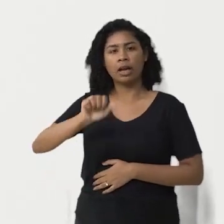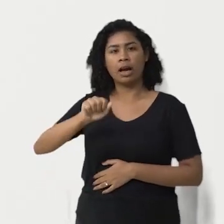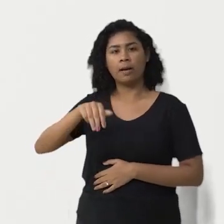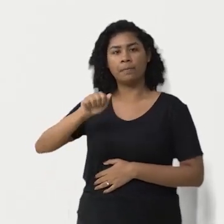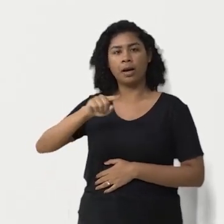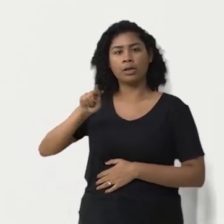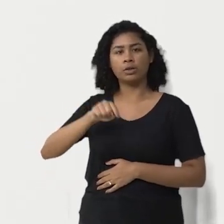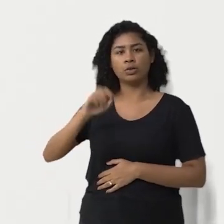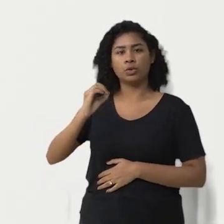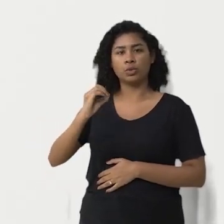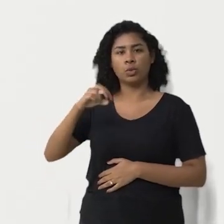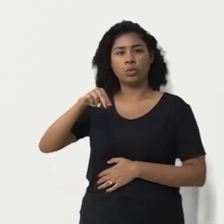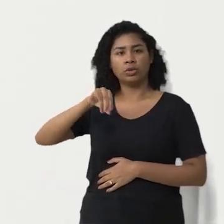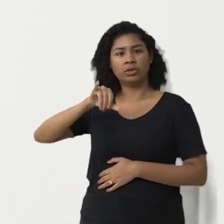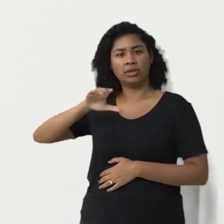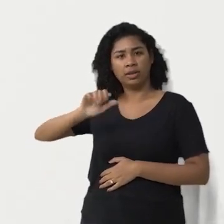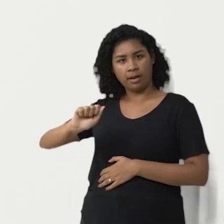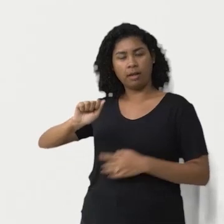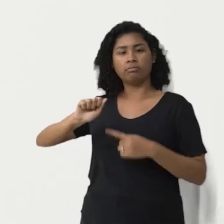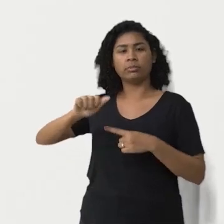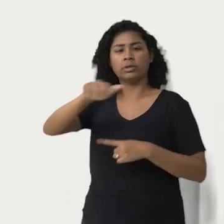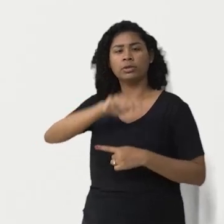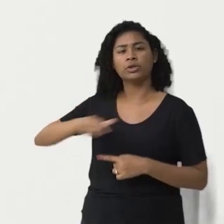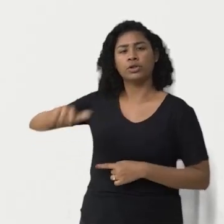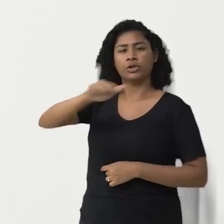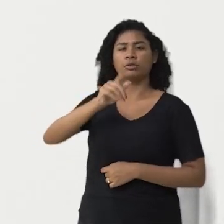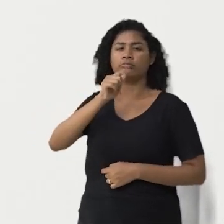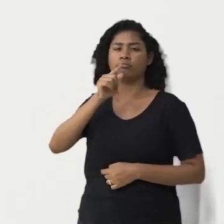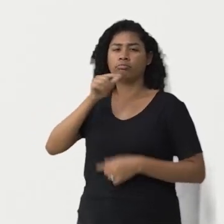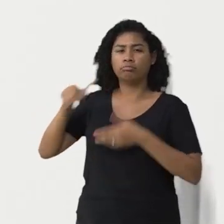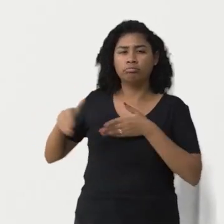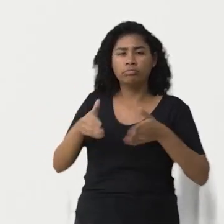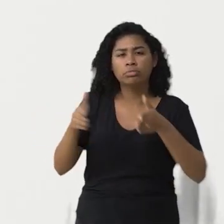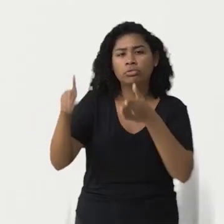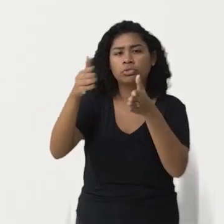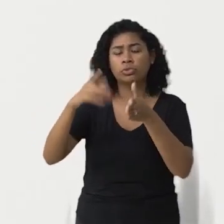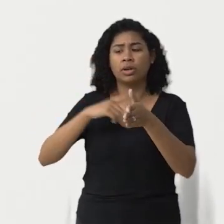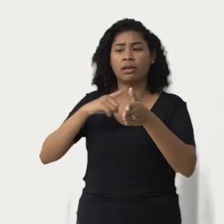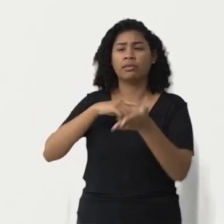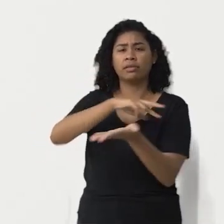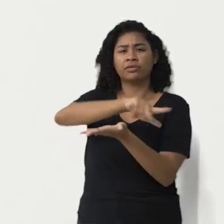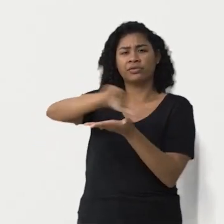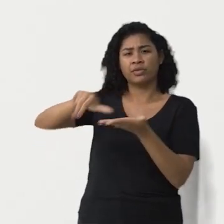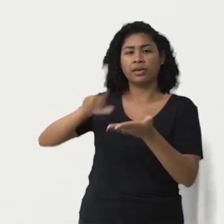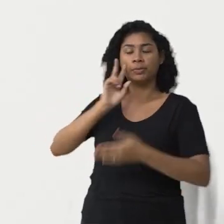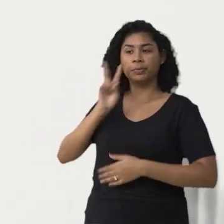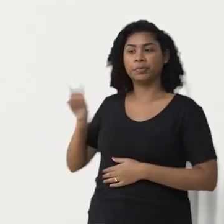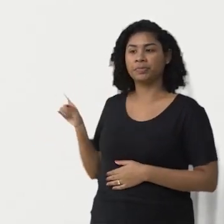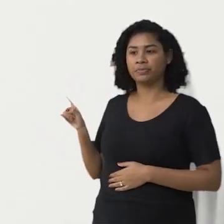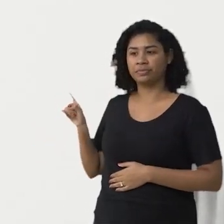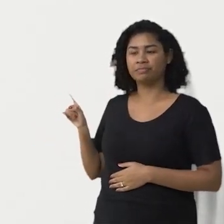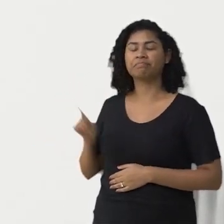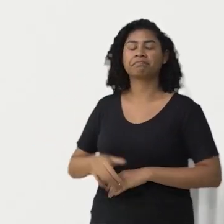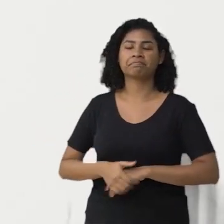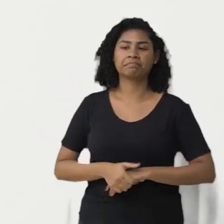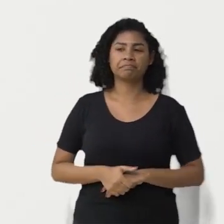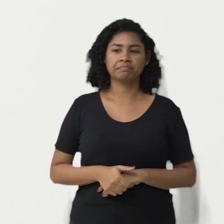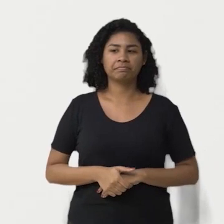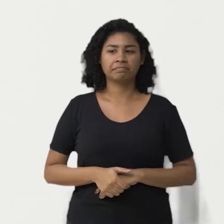né, essa parte aí das regiões hidrográficas. Nós teremos aqui a amazônica,